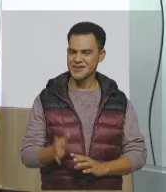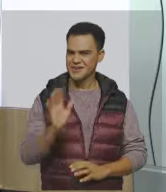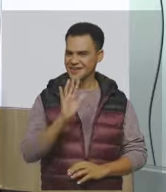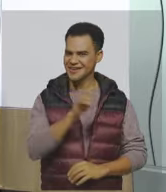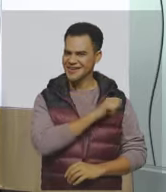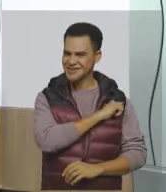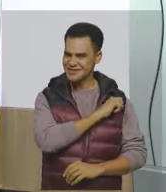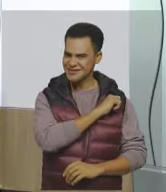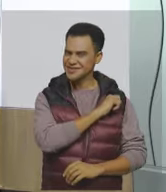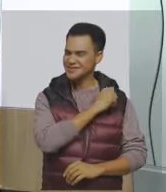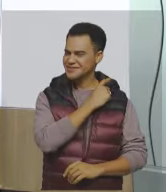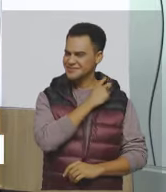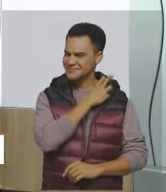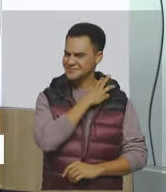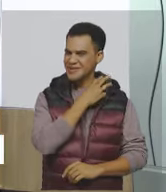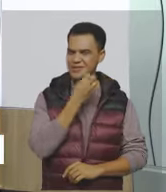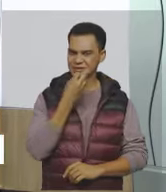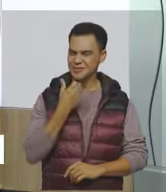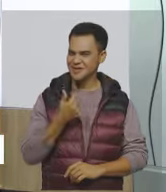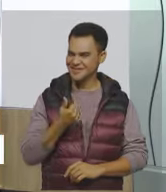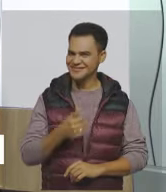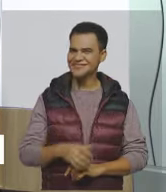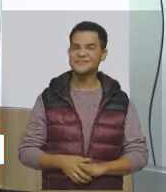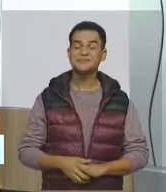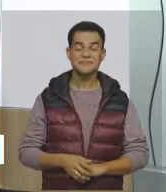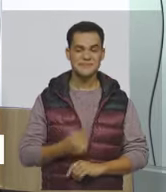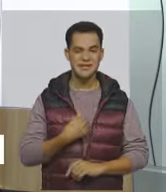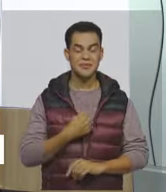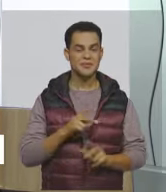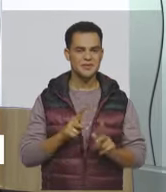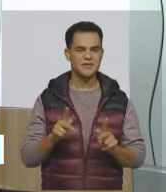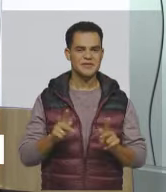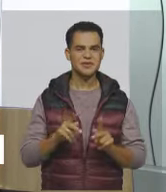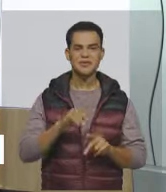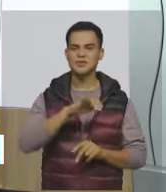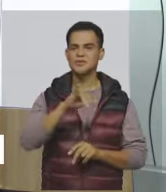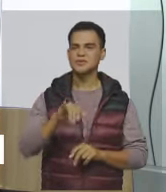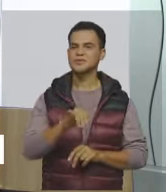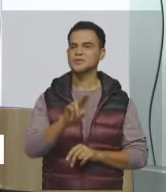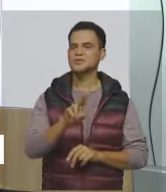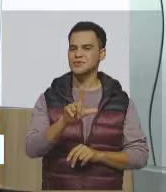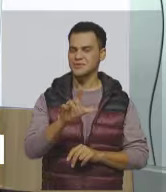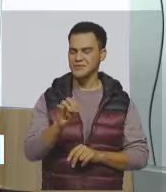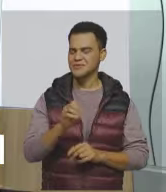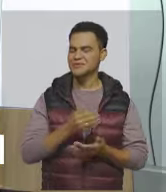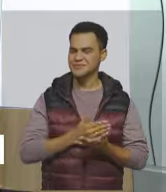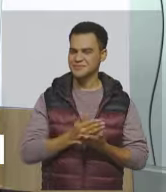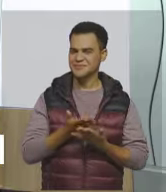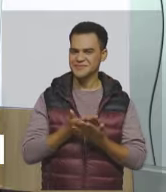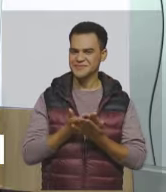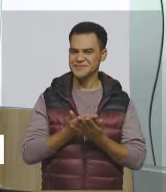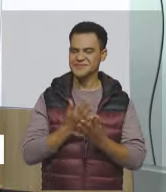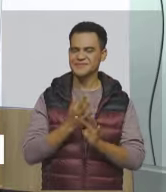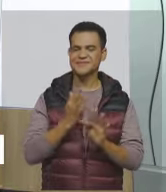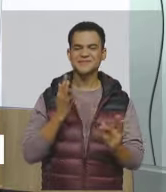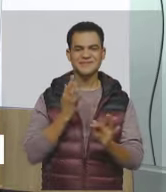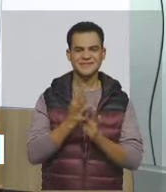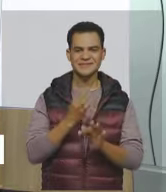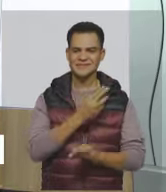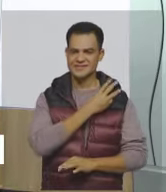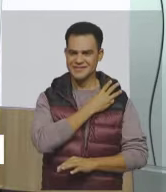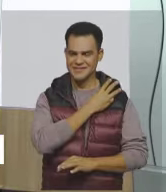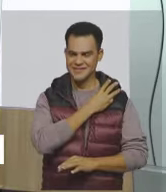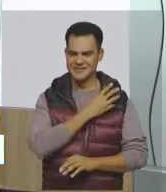Olá, estudante do ensino médio, tudo bem? Aqui é o professor Júlio Bastos e vamos começar mais uma aula de física para o terceiro